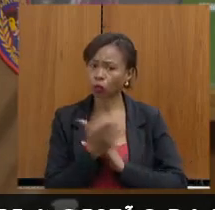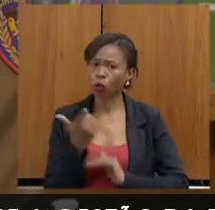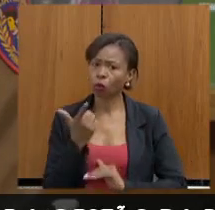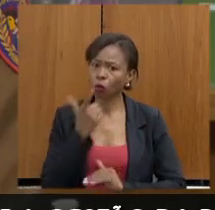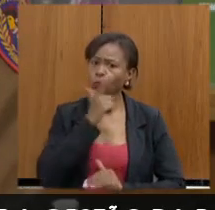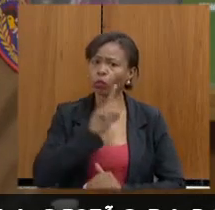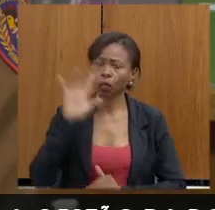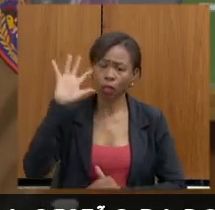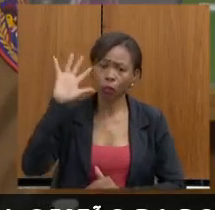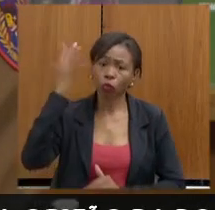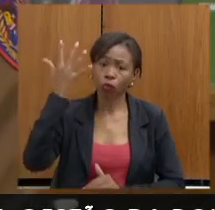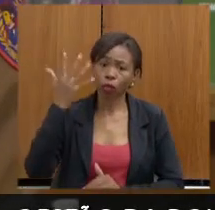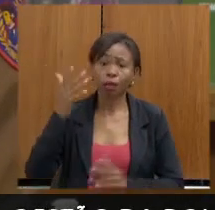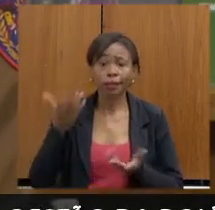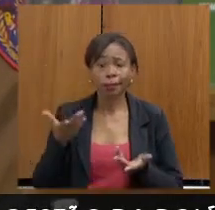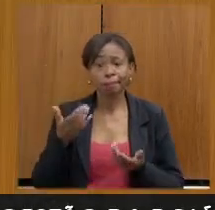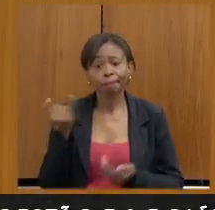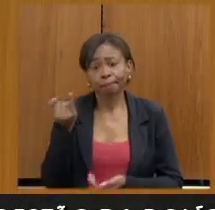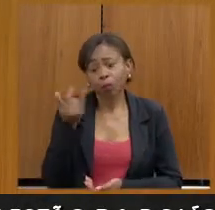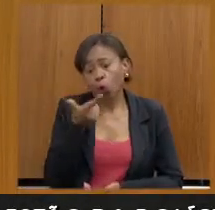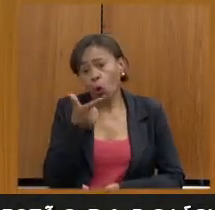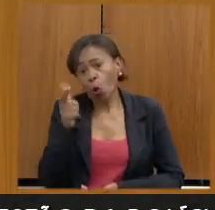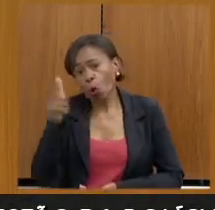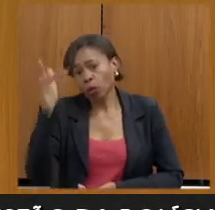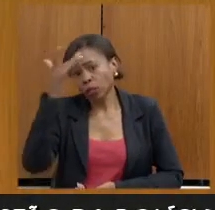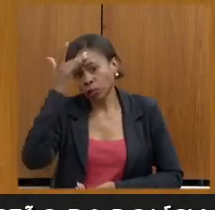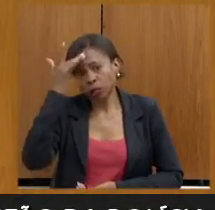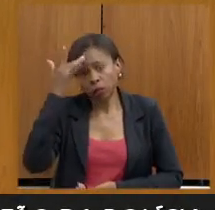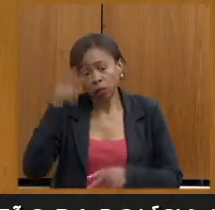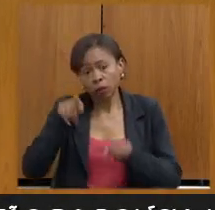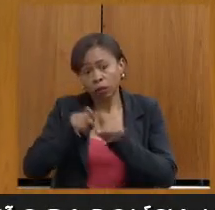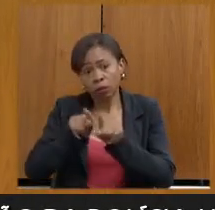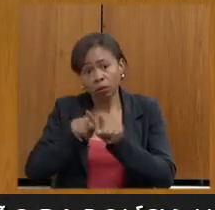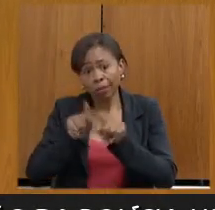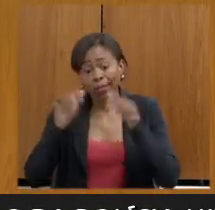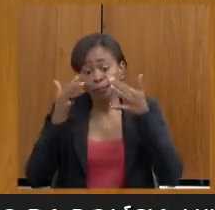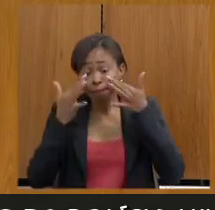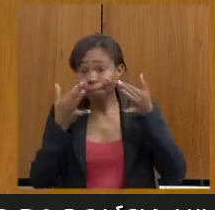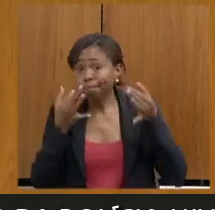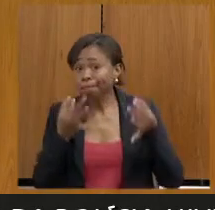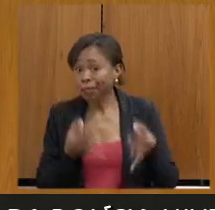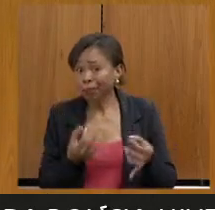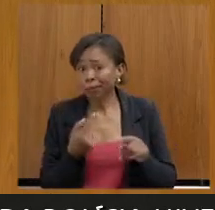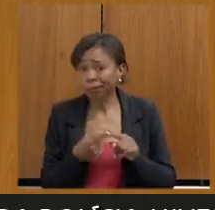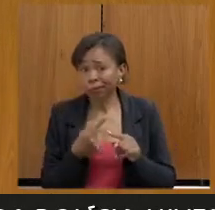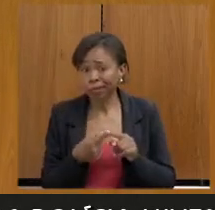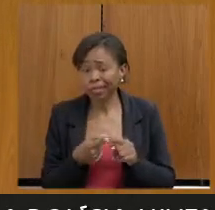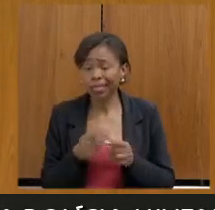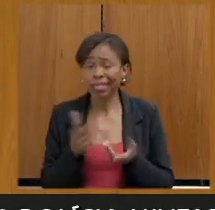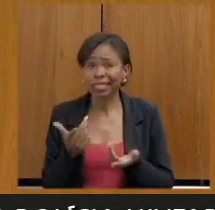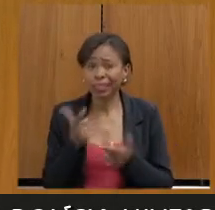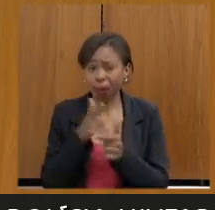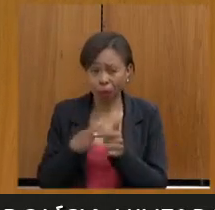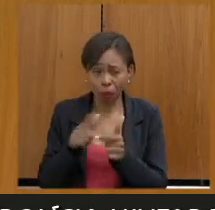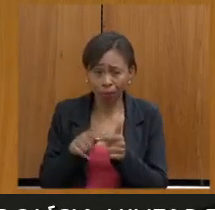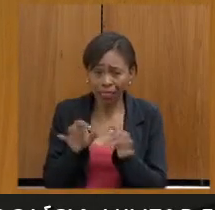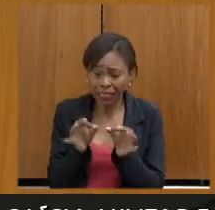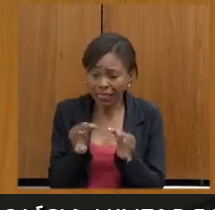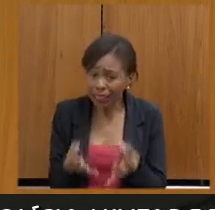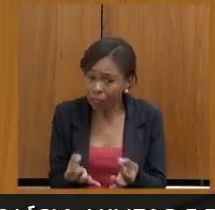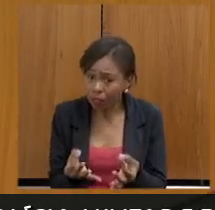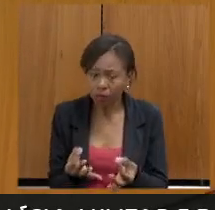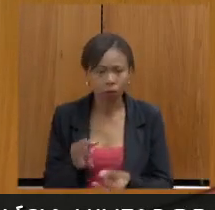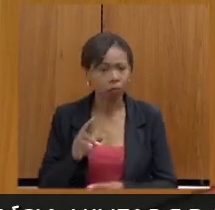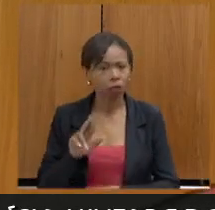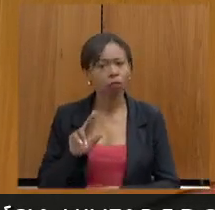atentas estejam olhando entendendo ali que não é só nesse não é uma necessidade em simples né é complexa e por